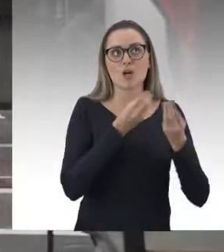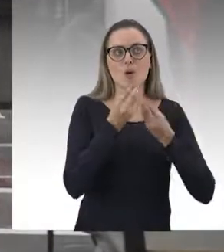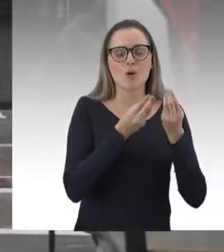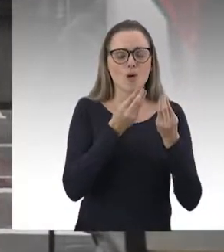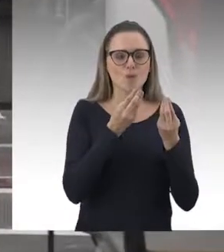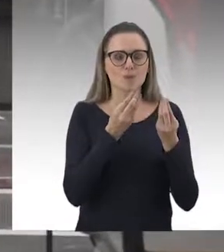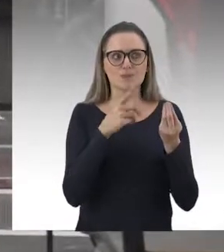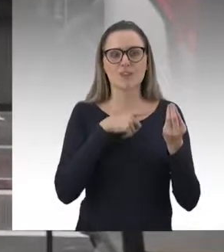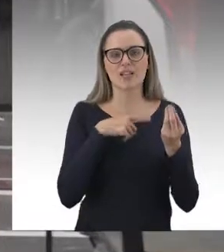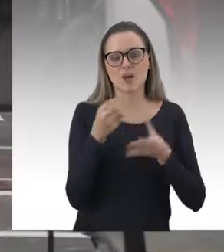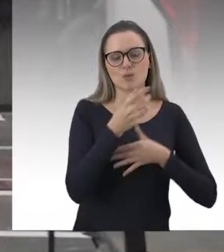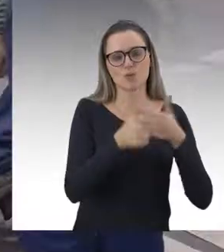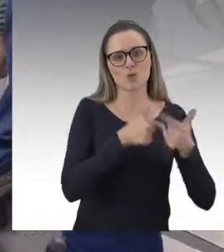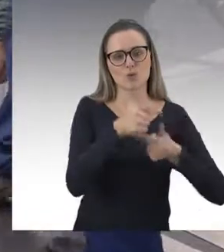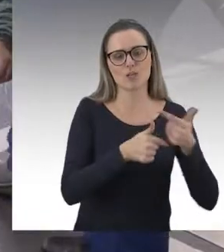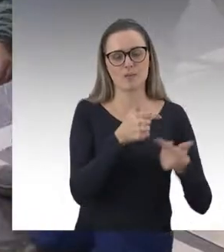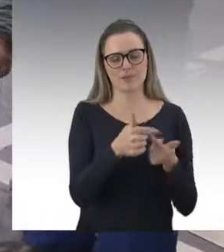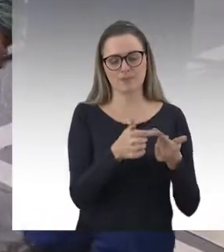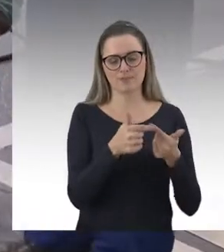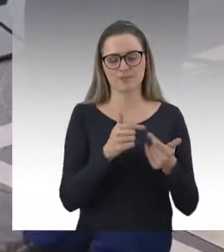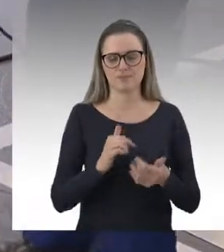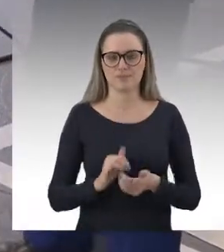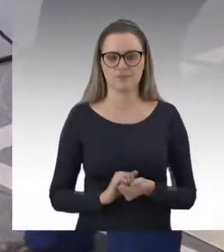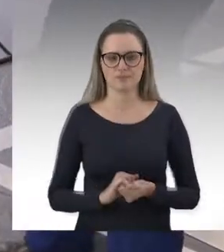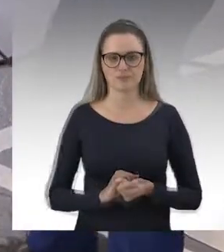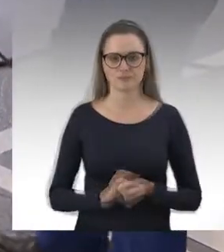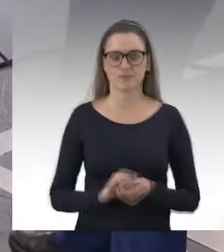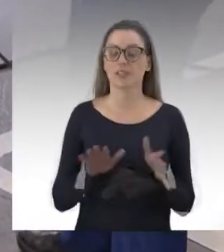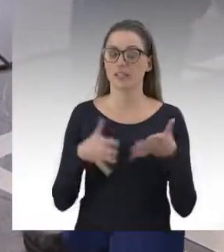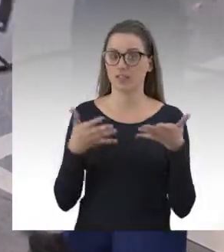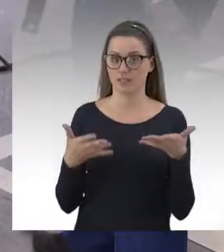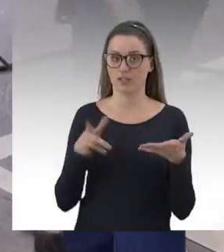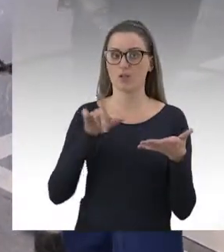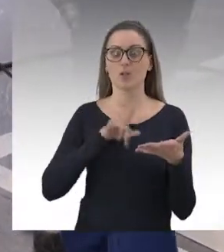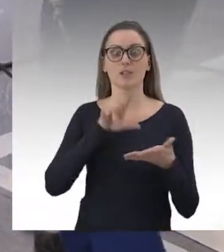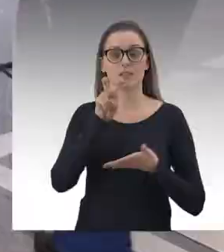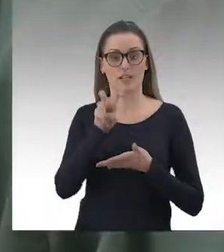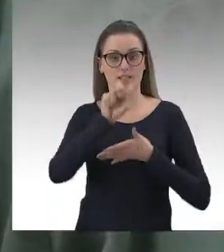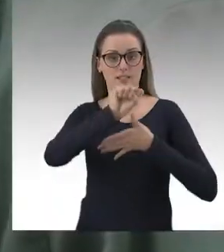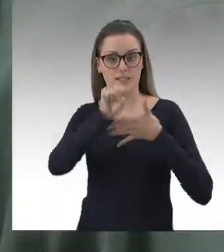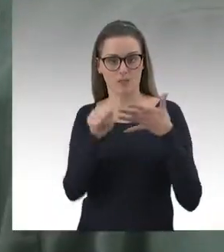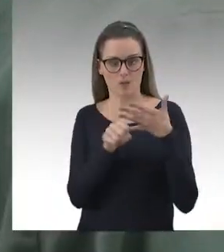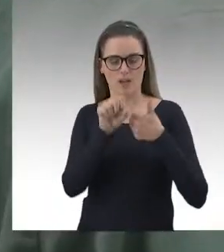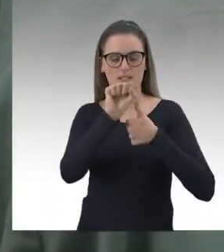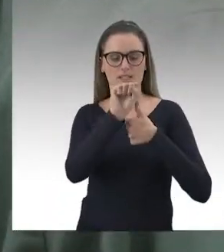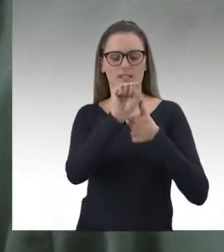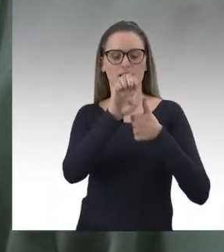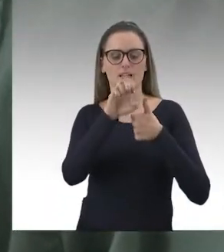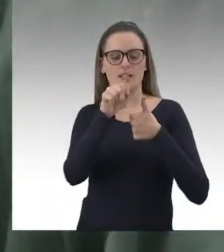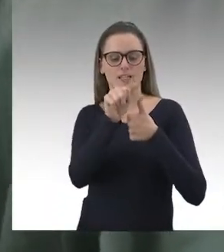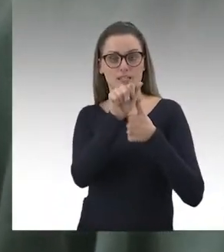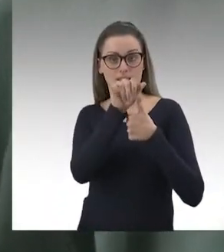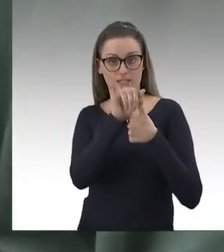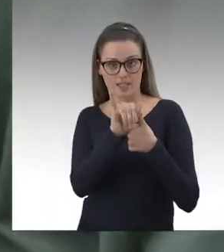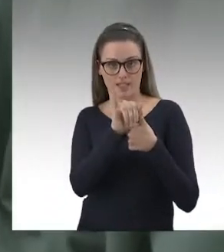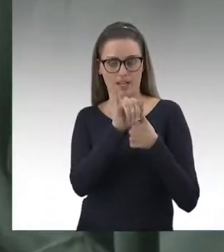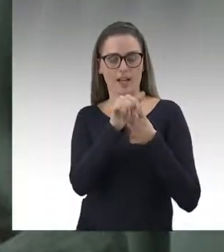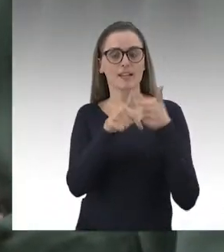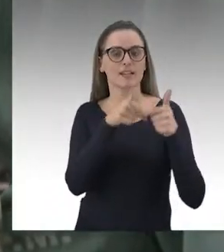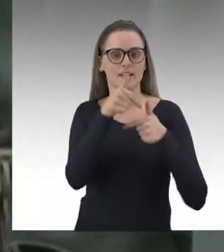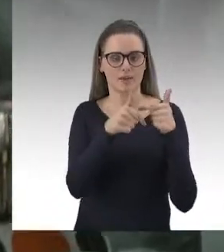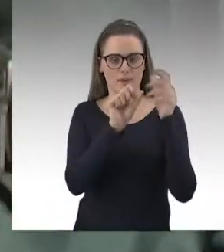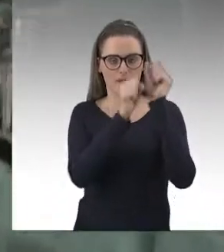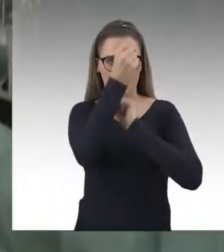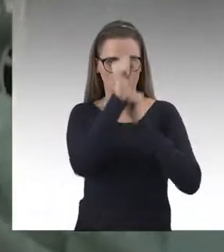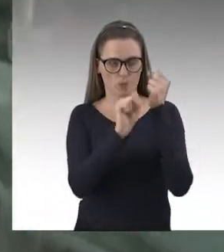perspectiva de trabalho produtivo. Então, nós temos 5 S's que trabalham a aprendizagem. O SENAI,